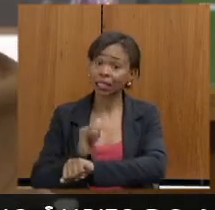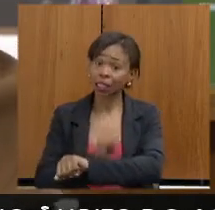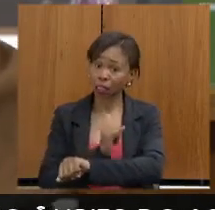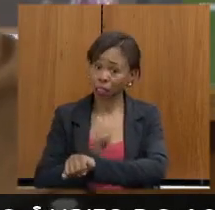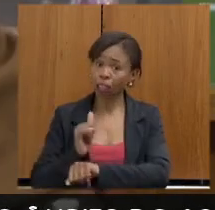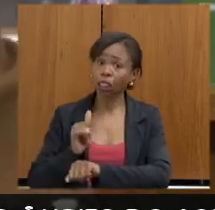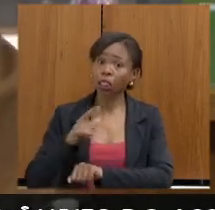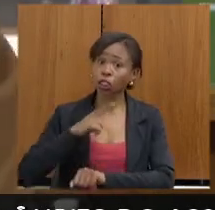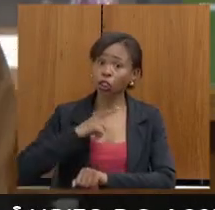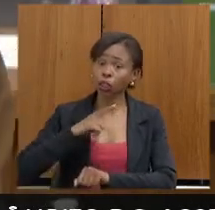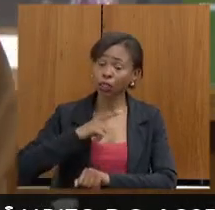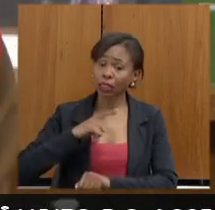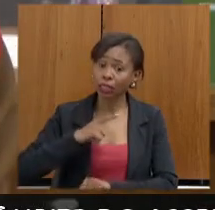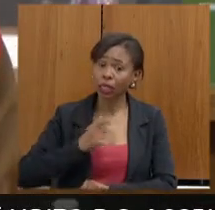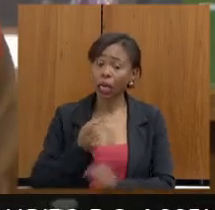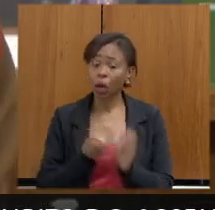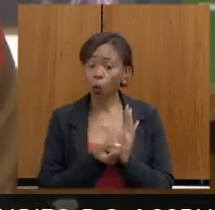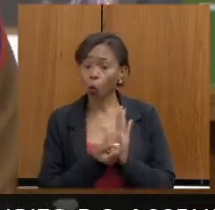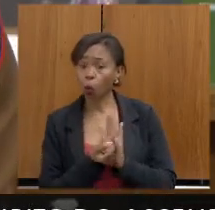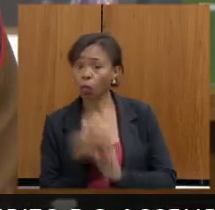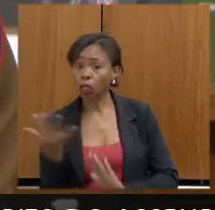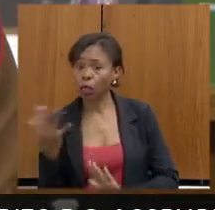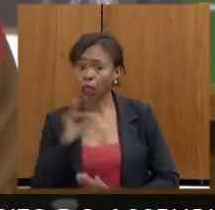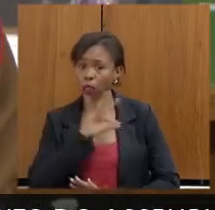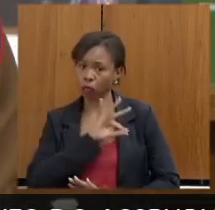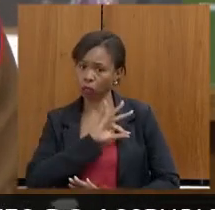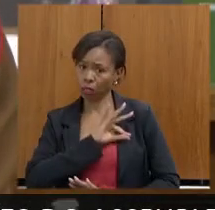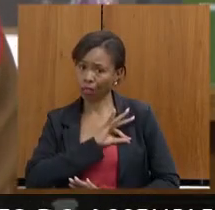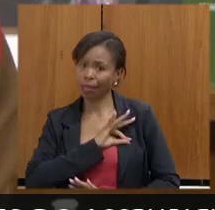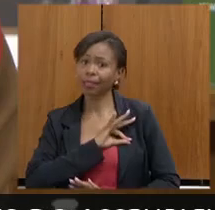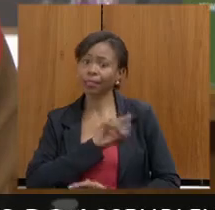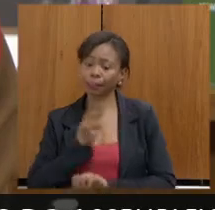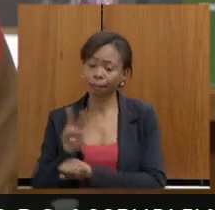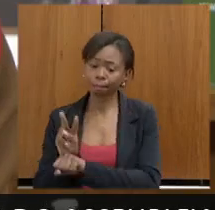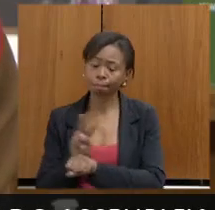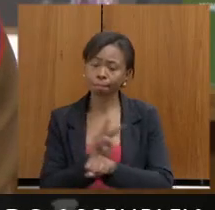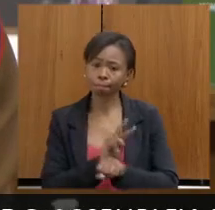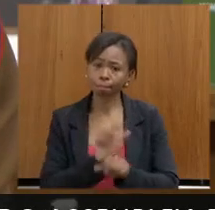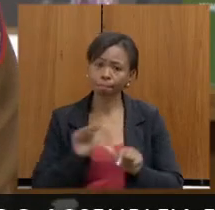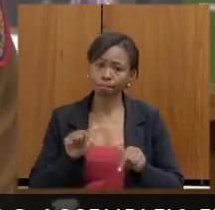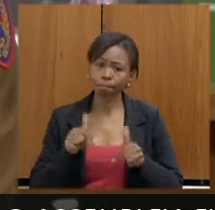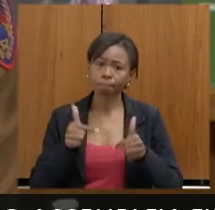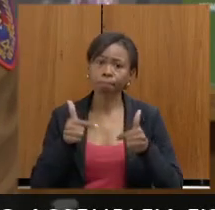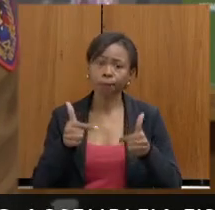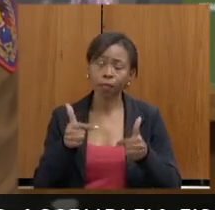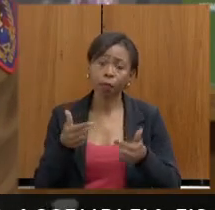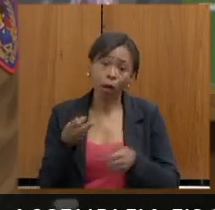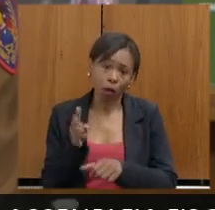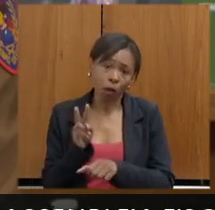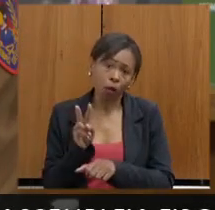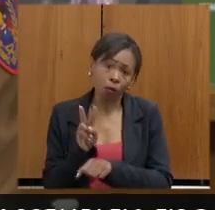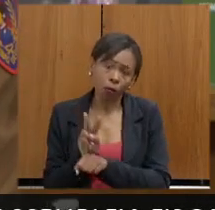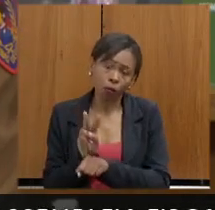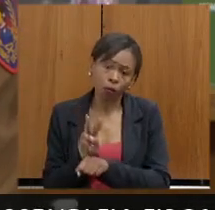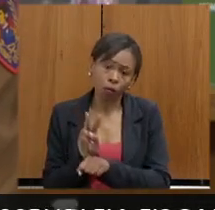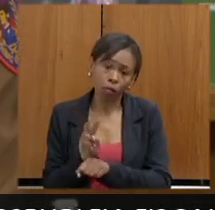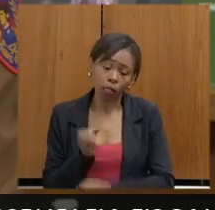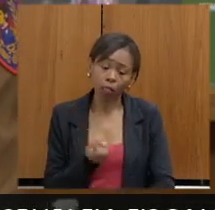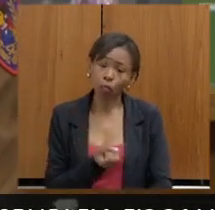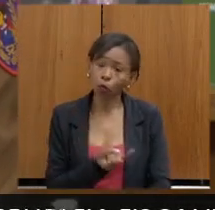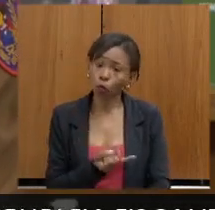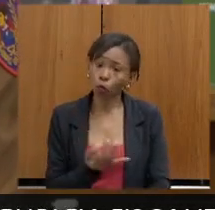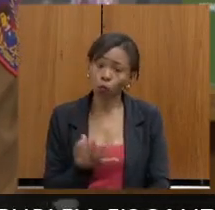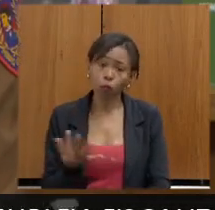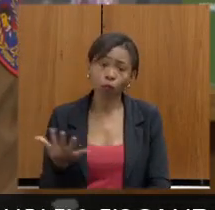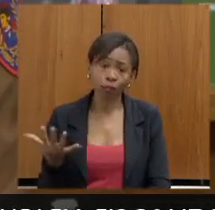gente teria sempre o efetivo mínimo aqui necessário para cumprir né é gelado efetivos e lado do efetivo que está aqui e